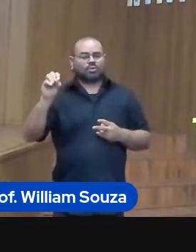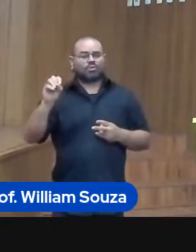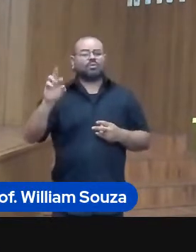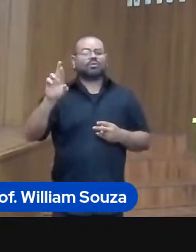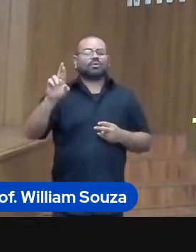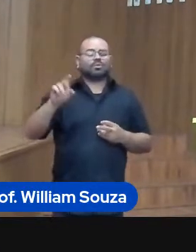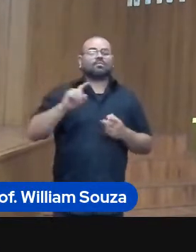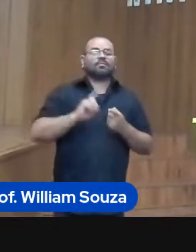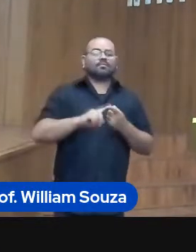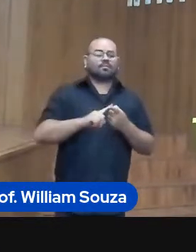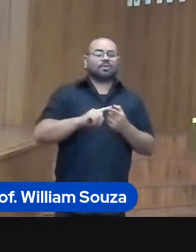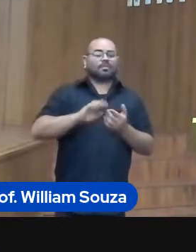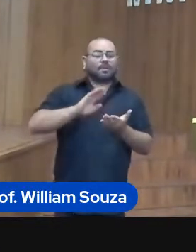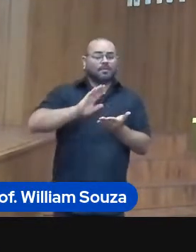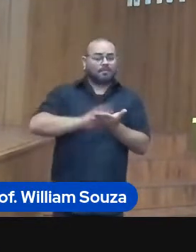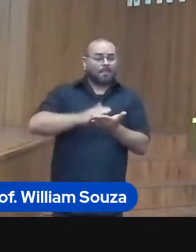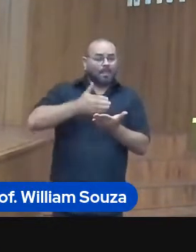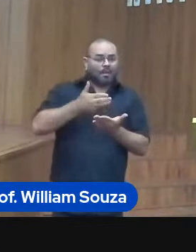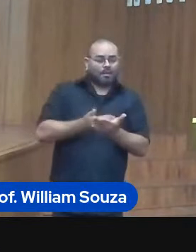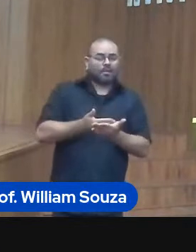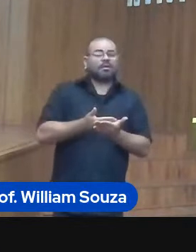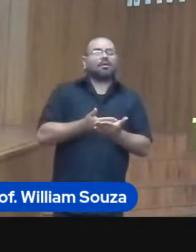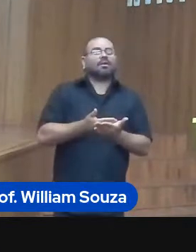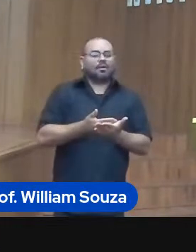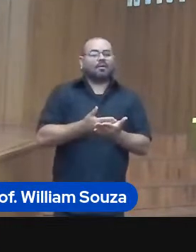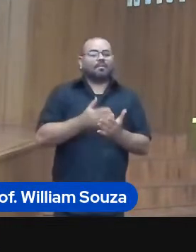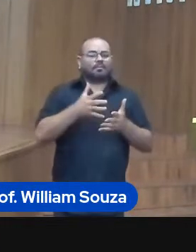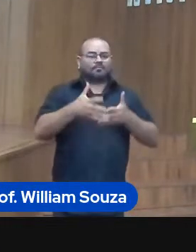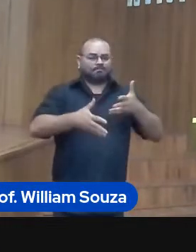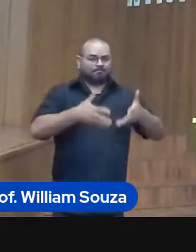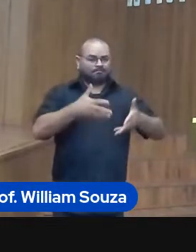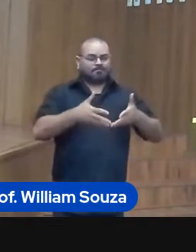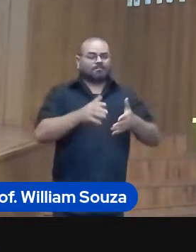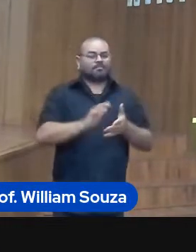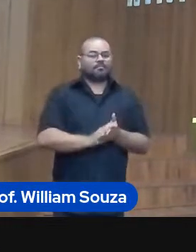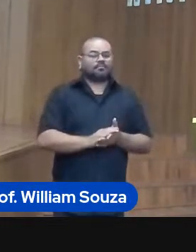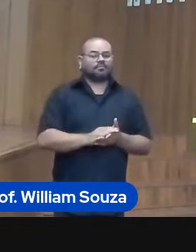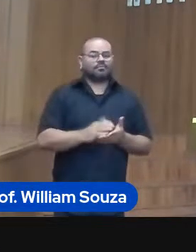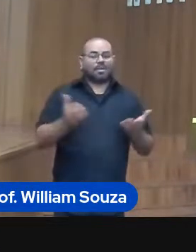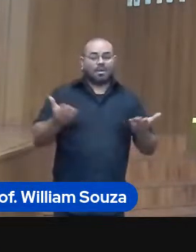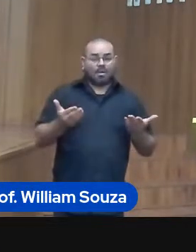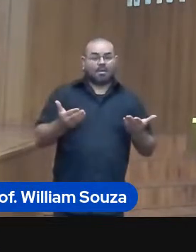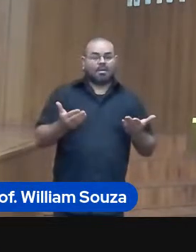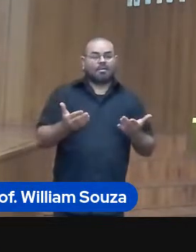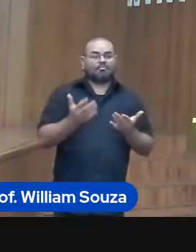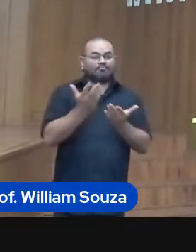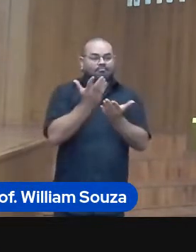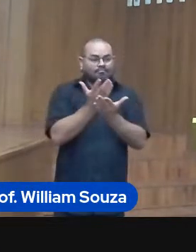E declaramos encerrada a nossa palestra de abertura e